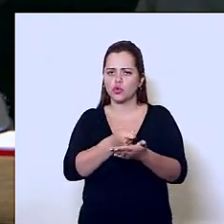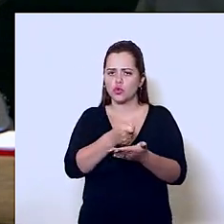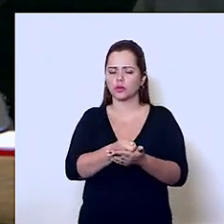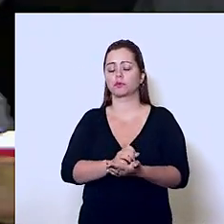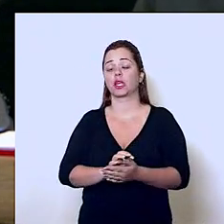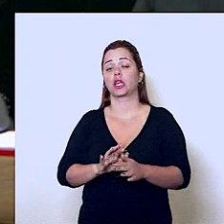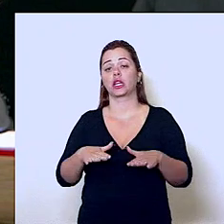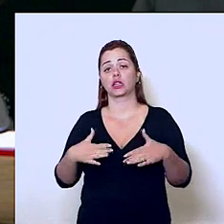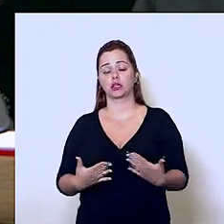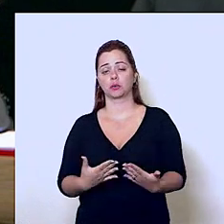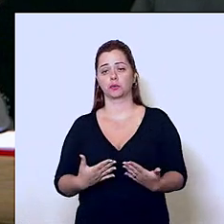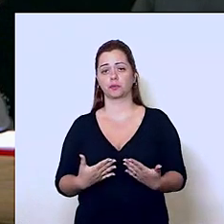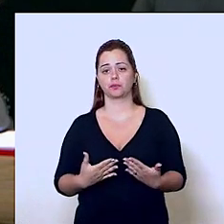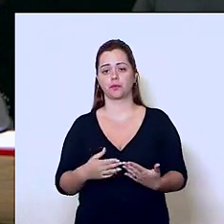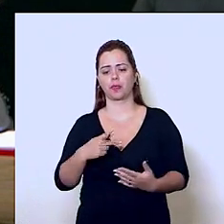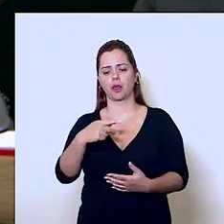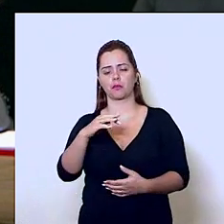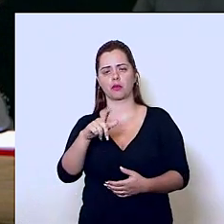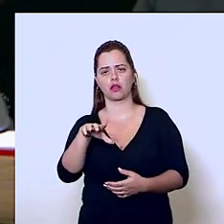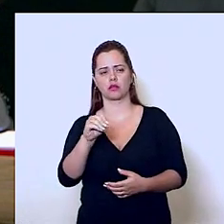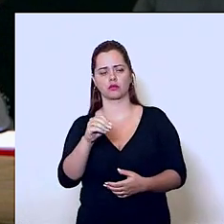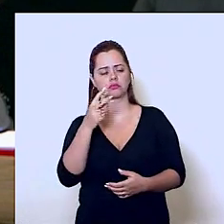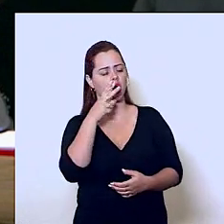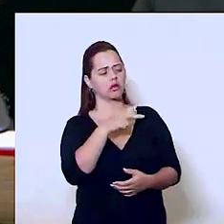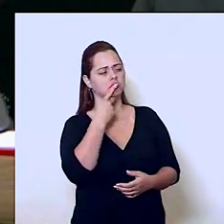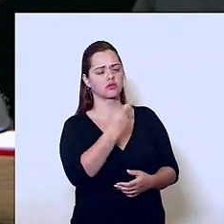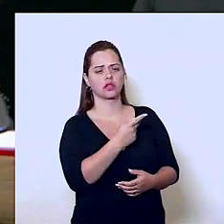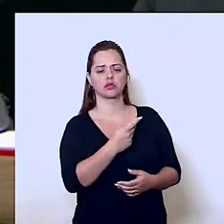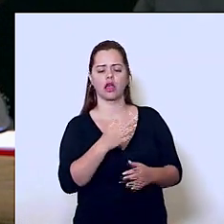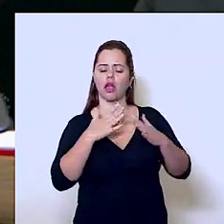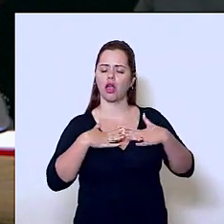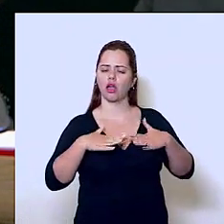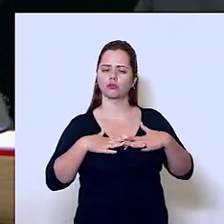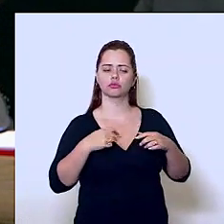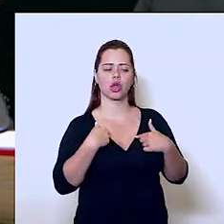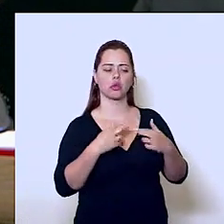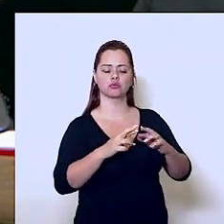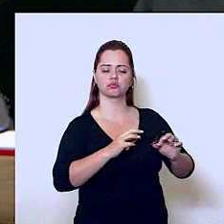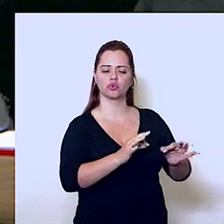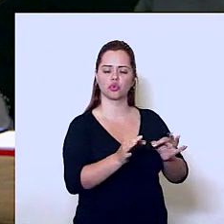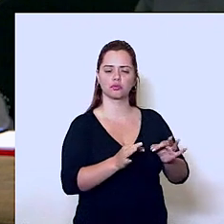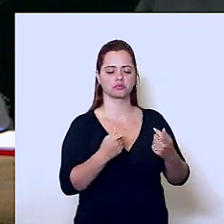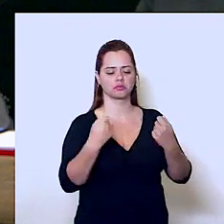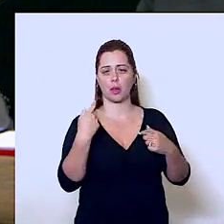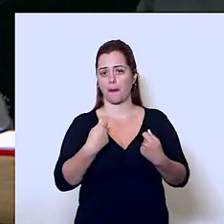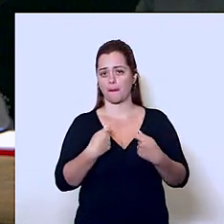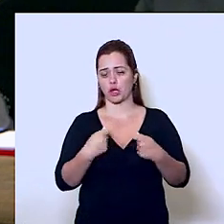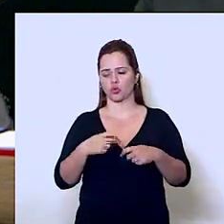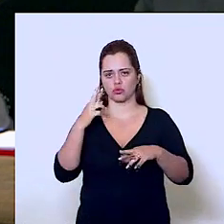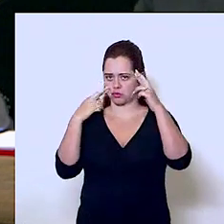o Paulo olha para os Zosa e diz, não, eu resolvo isso, não se preocupe. E o Zosa sai da